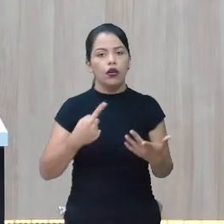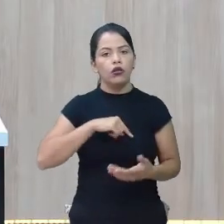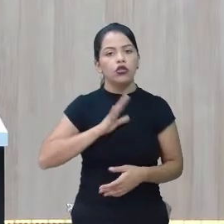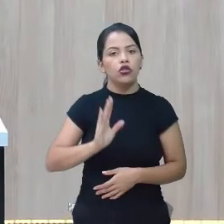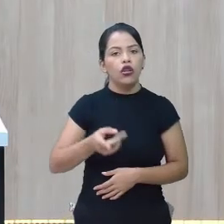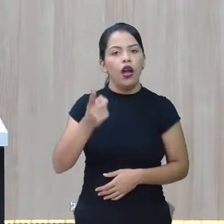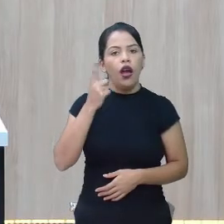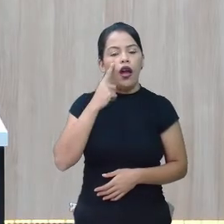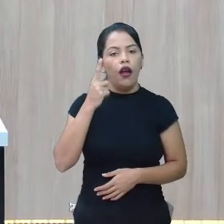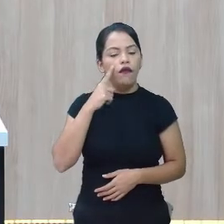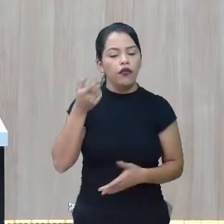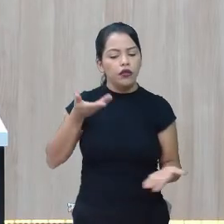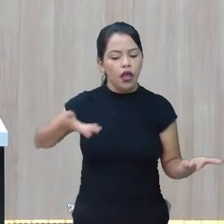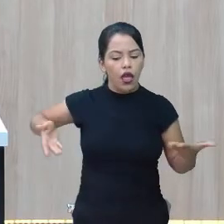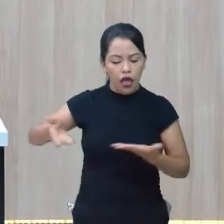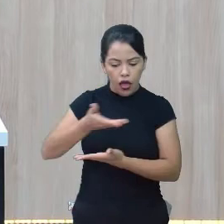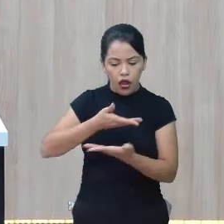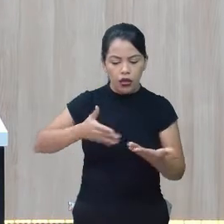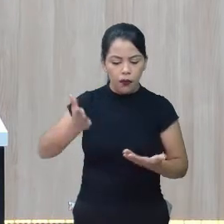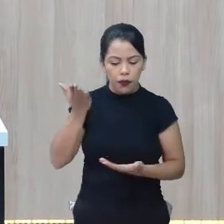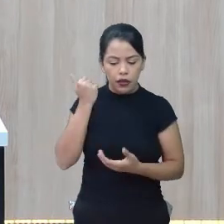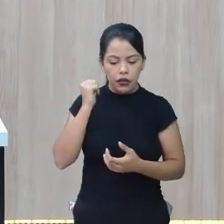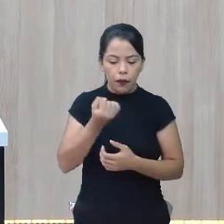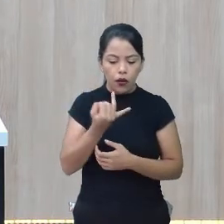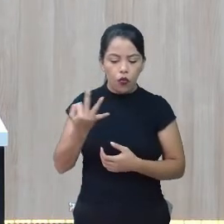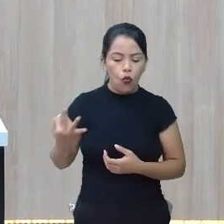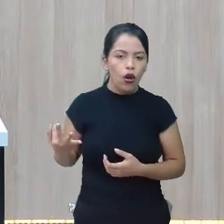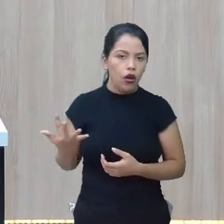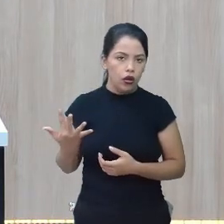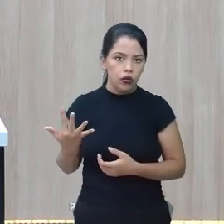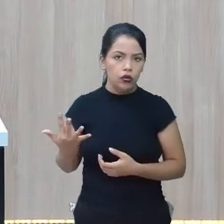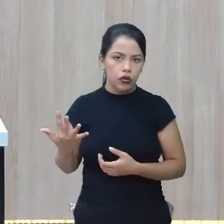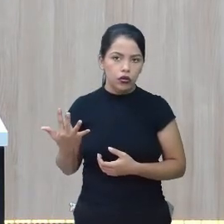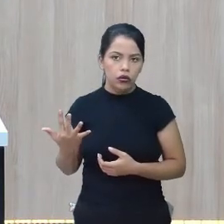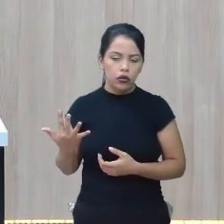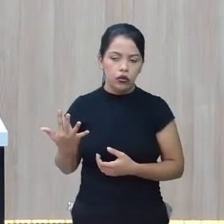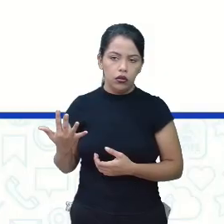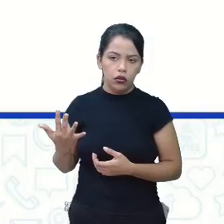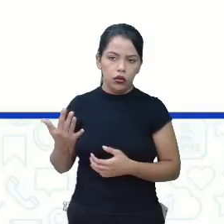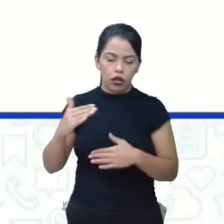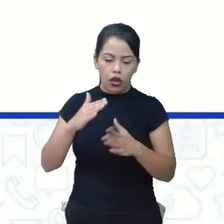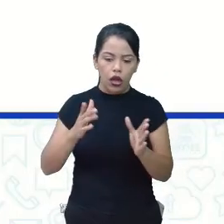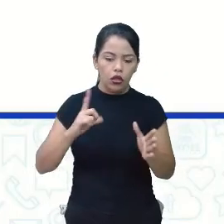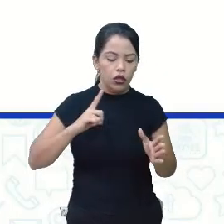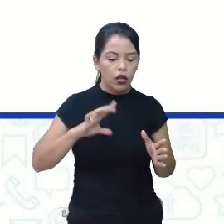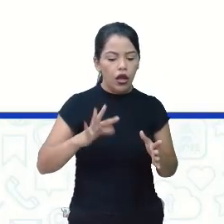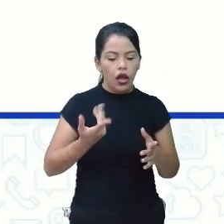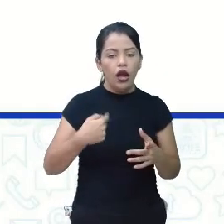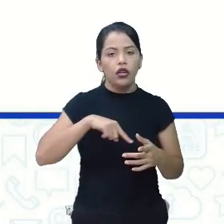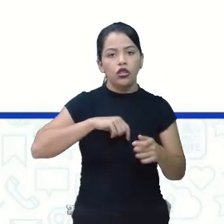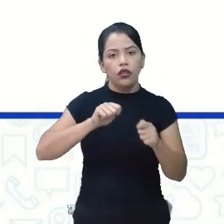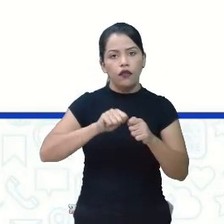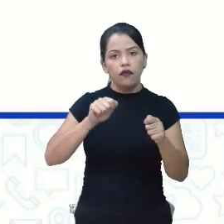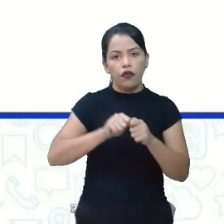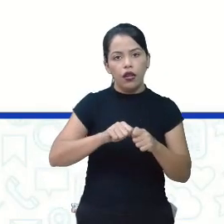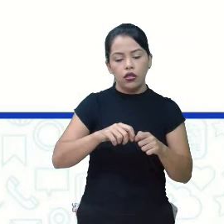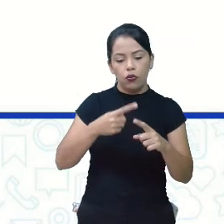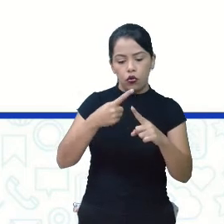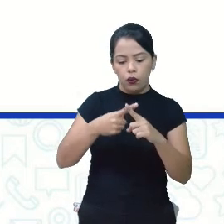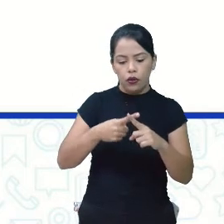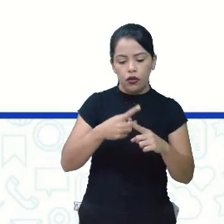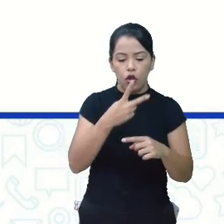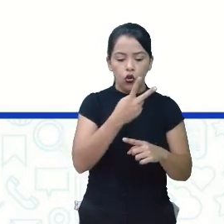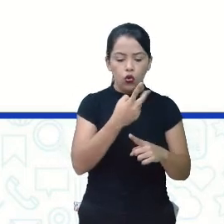esse tipo de relação. Para eu saber a quantidade de caixas aí, ó, basta que a gente faça essa multiplicação e a gente vai ter um total